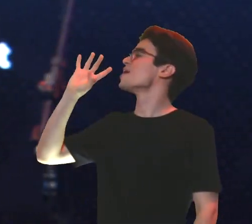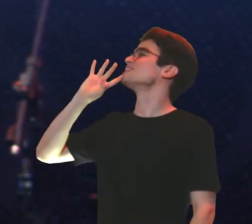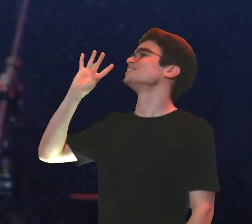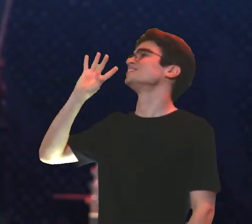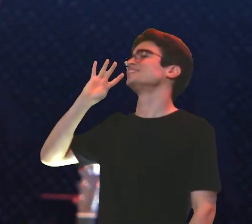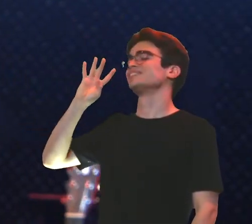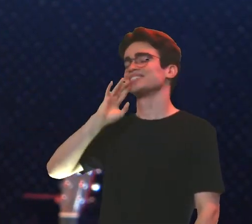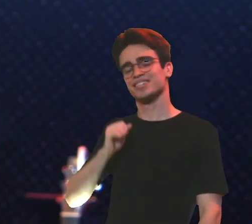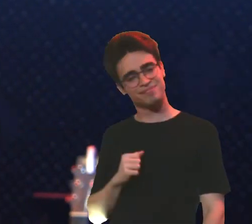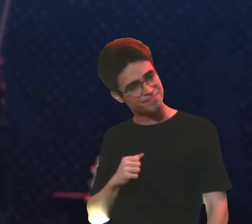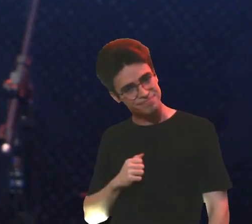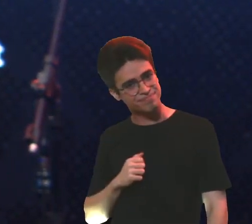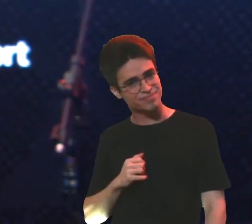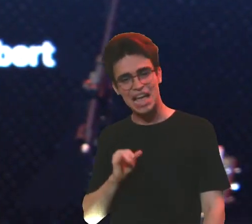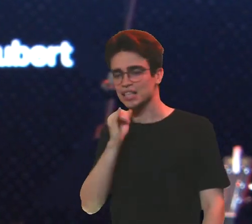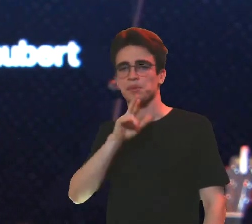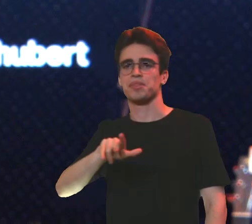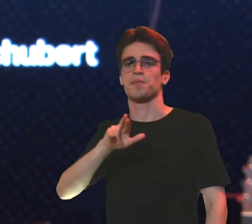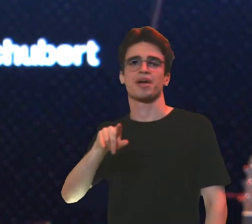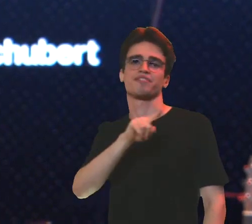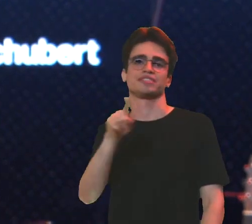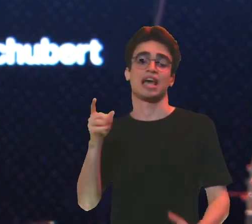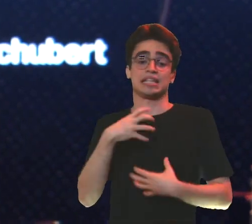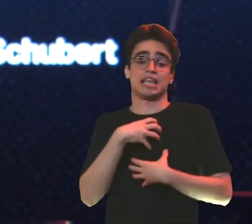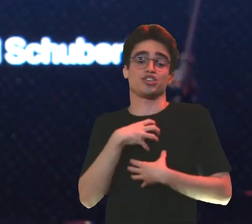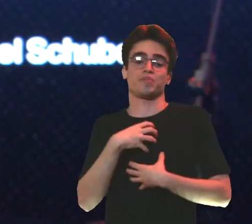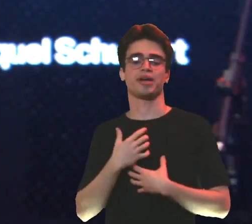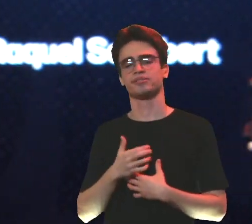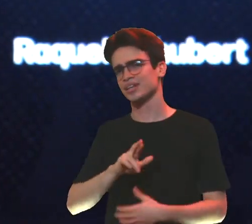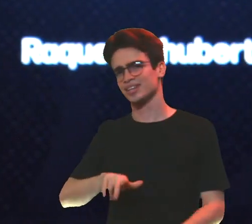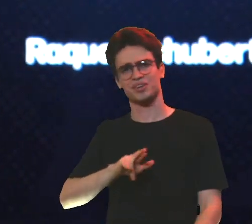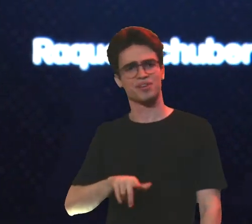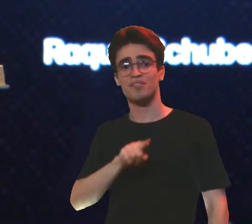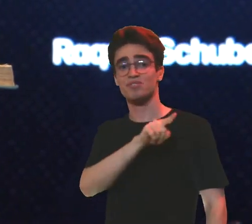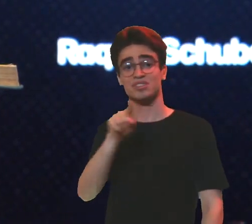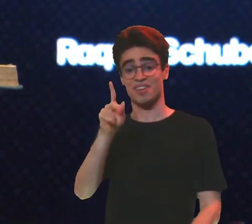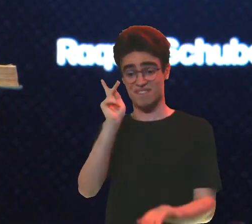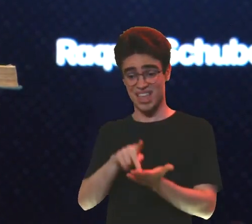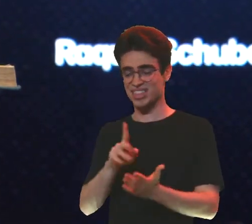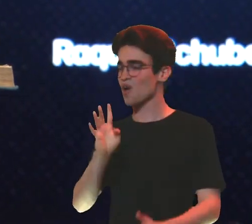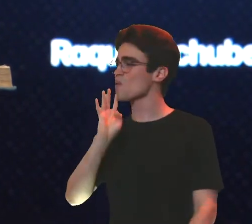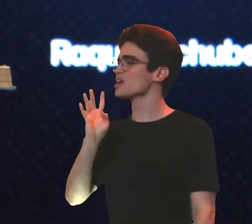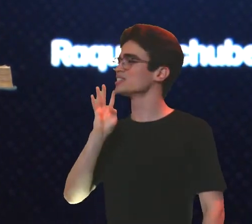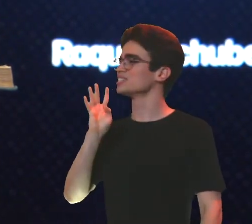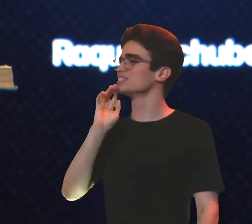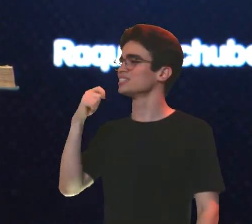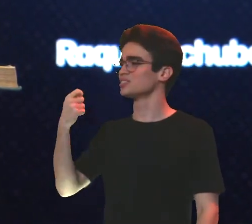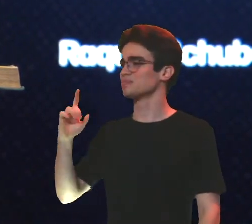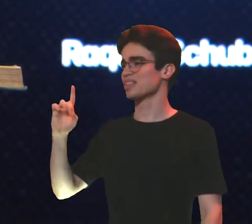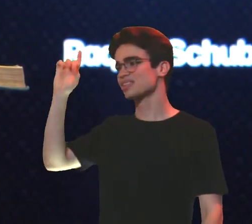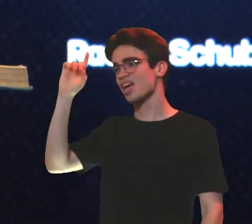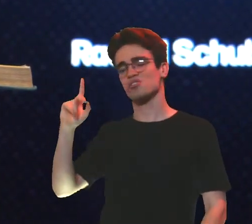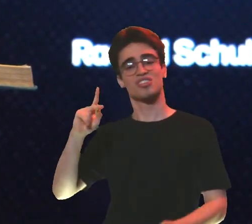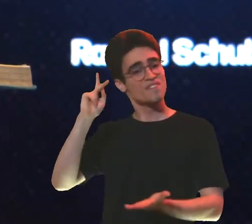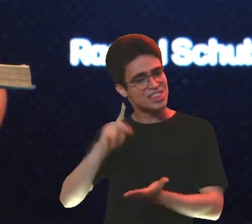vai ser só de um sentimento que você vai ter aqui, vai ser de você conhecer a Ele de verdade.